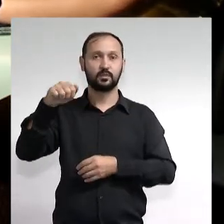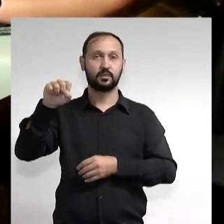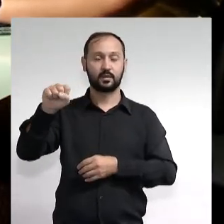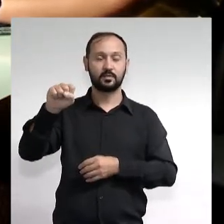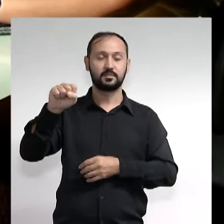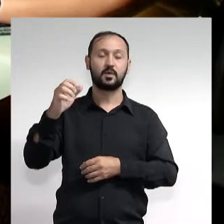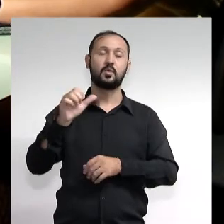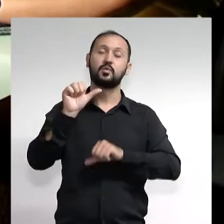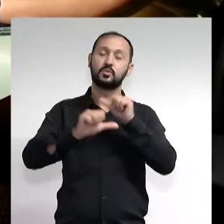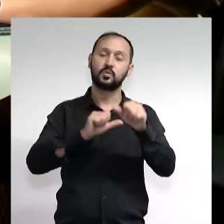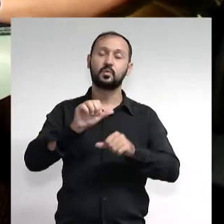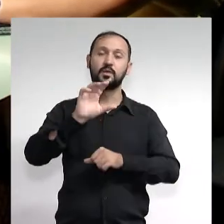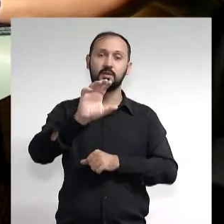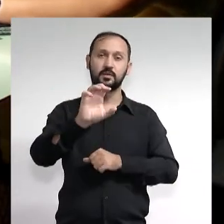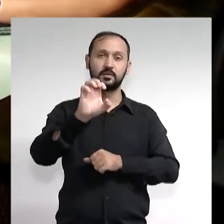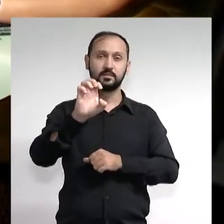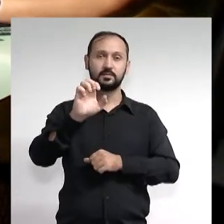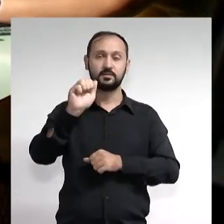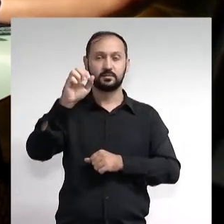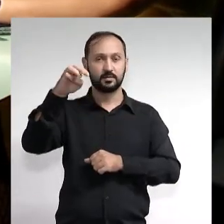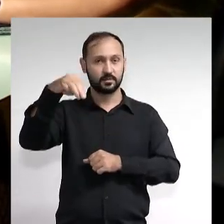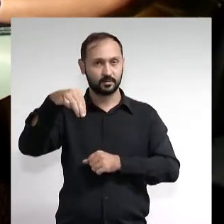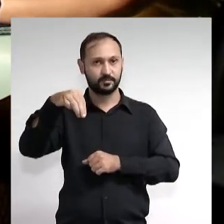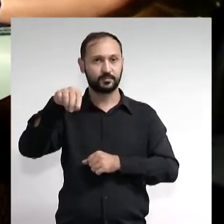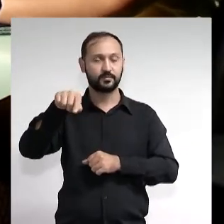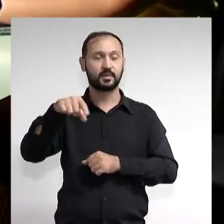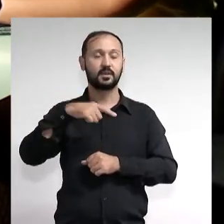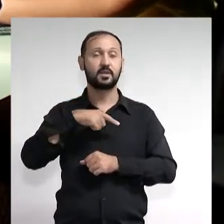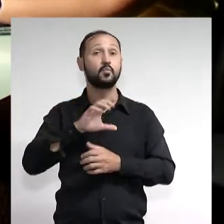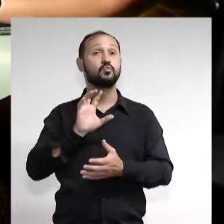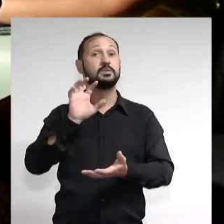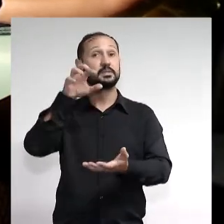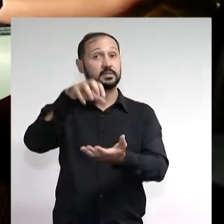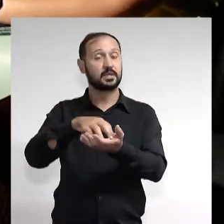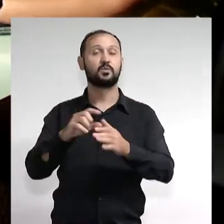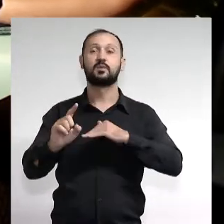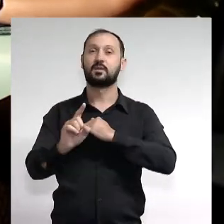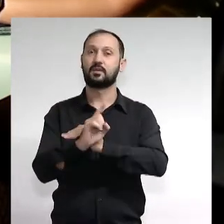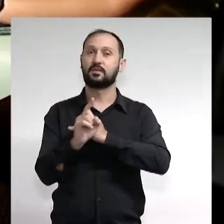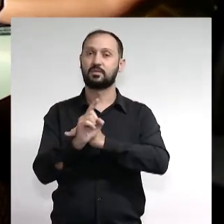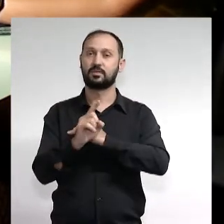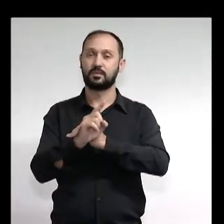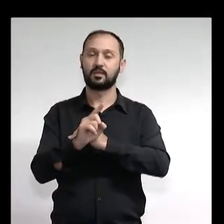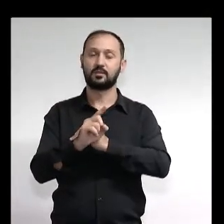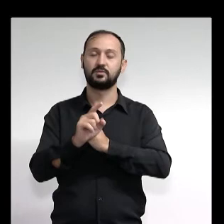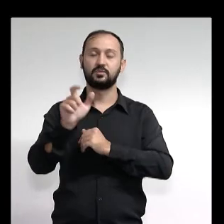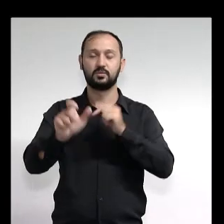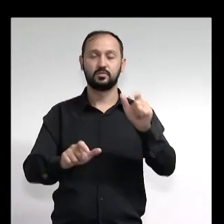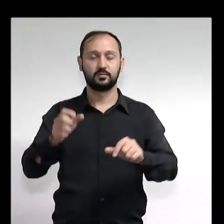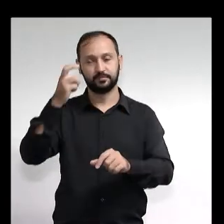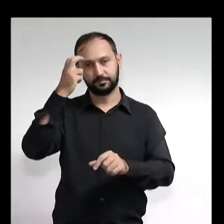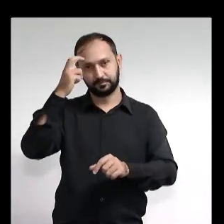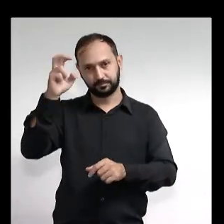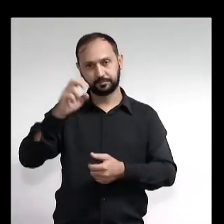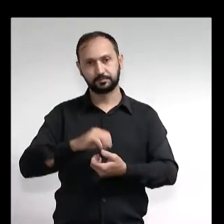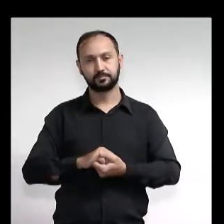que atualmente agora é CEAN, né? Centro de Atendimento a Estudantes com Altas Habilidades,